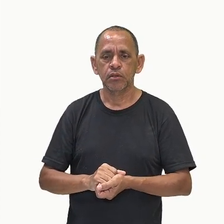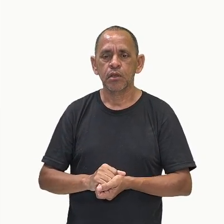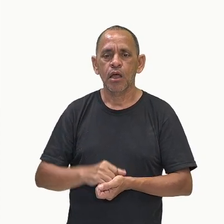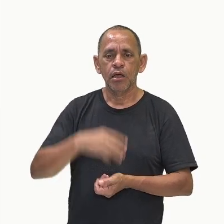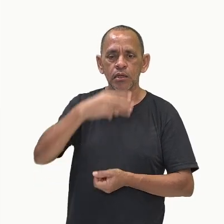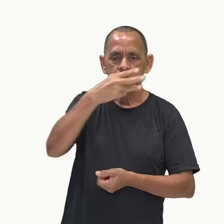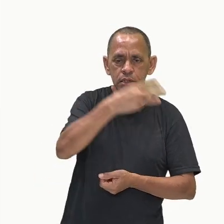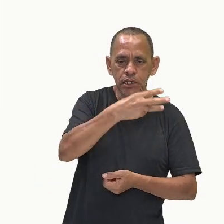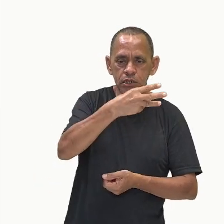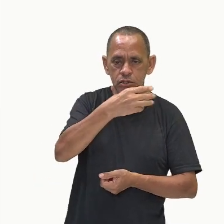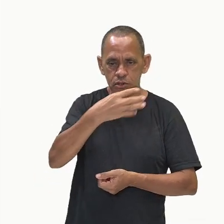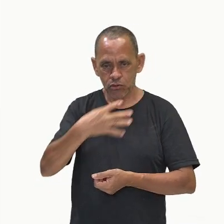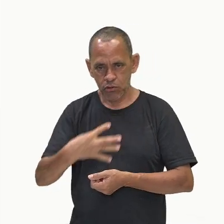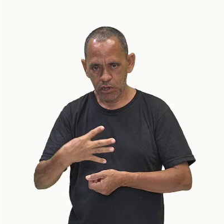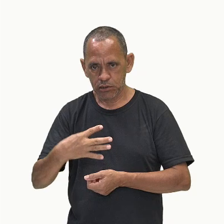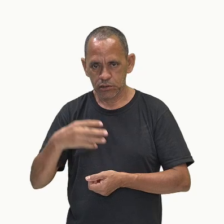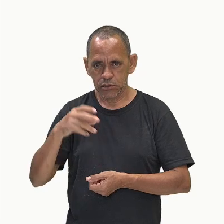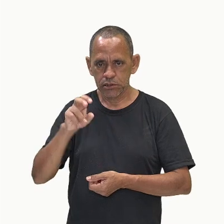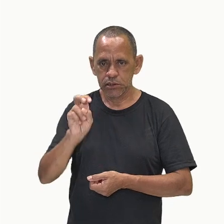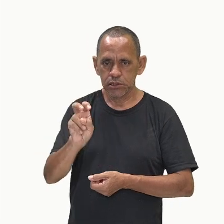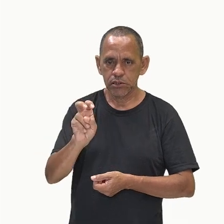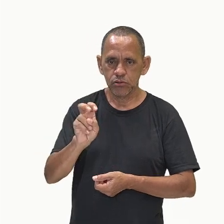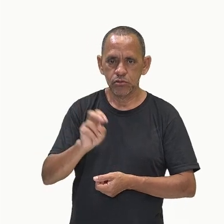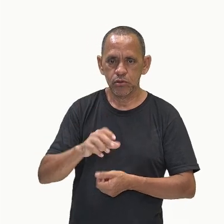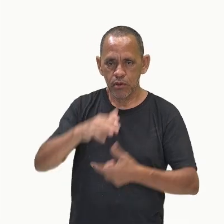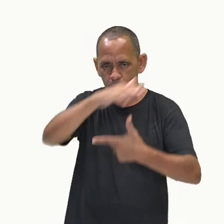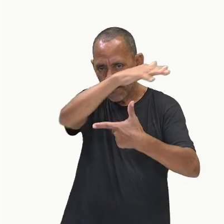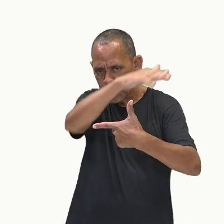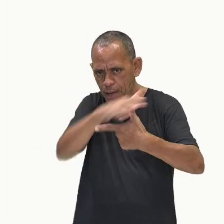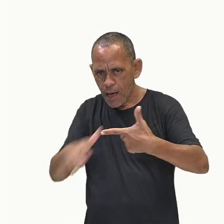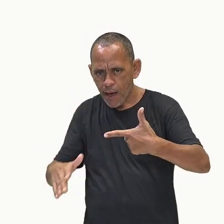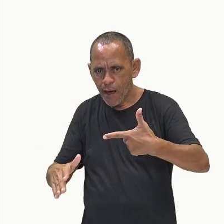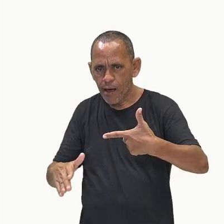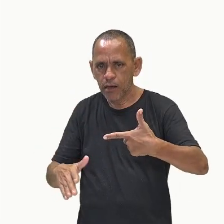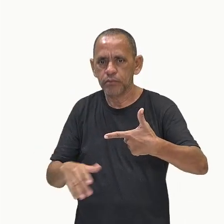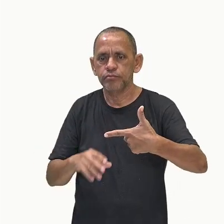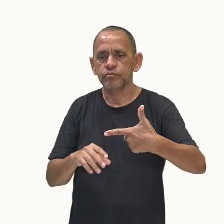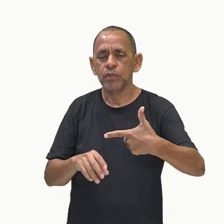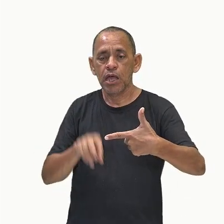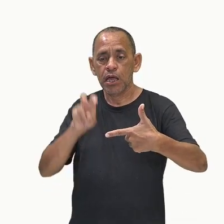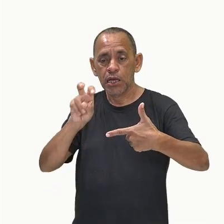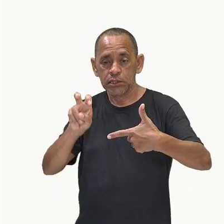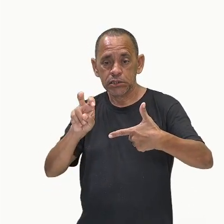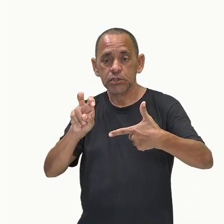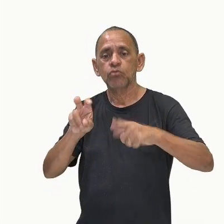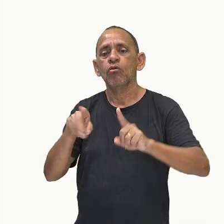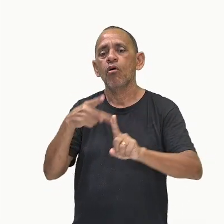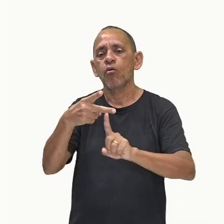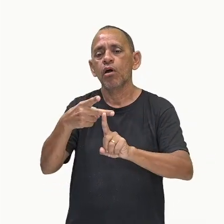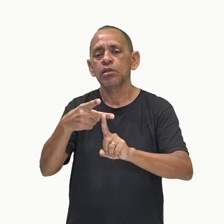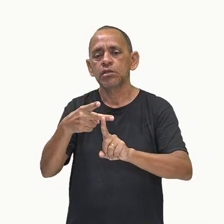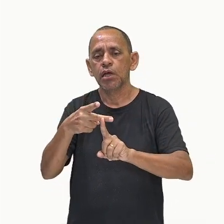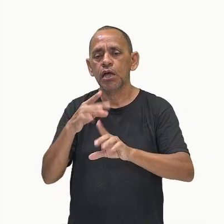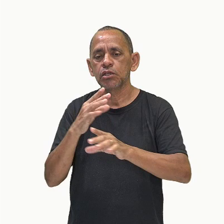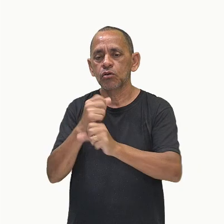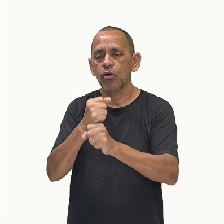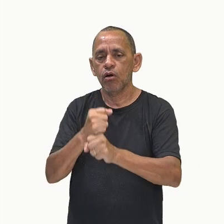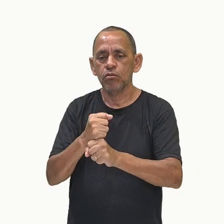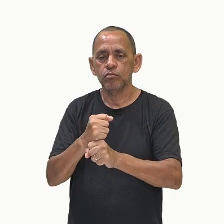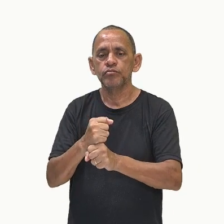lado? O maior lado é 5. 5 ao quadrado vai ser o quê? Igual a 4 ao